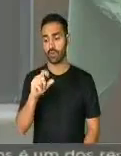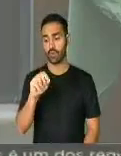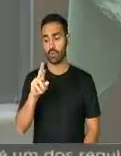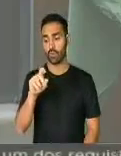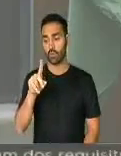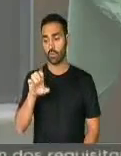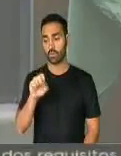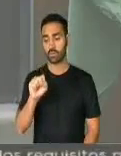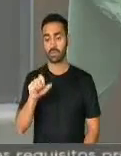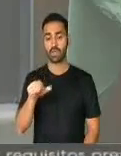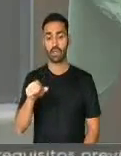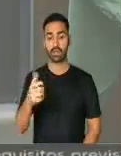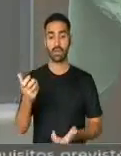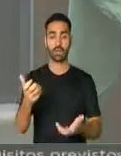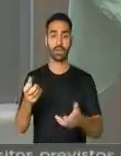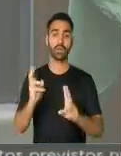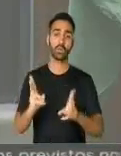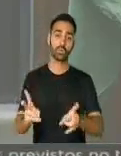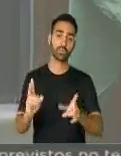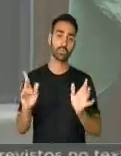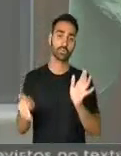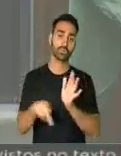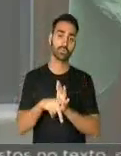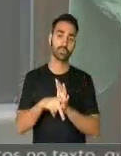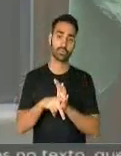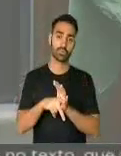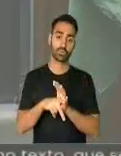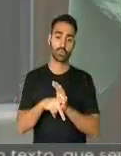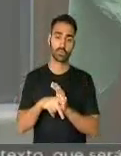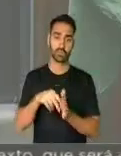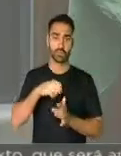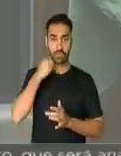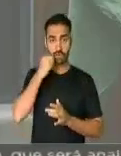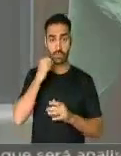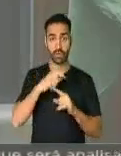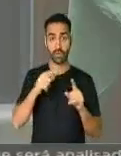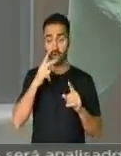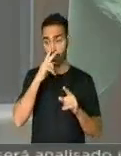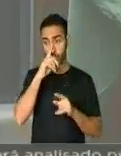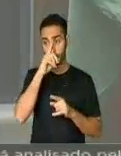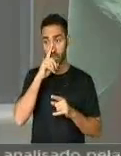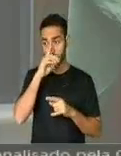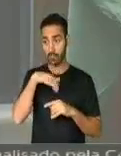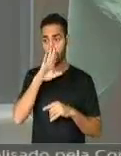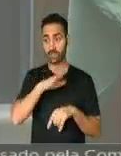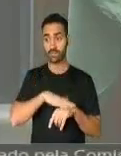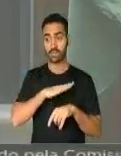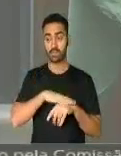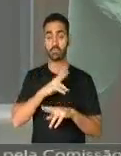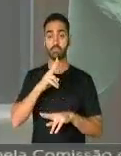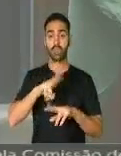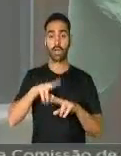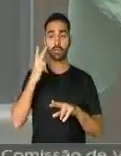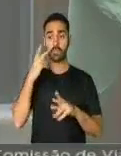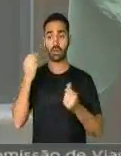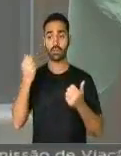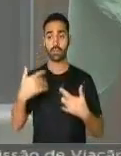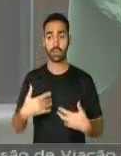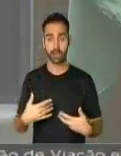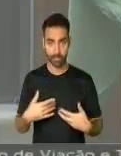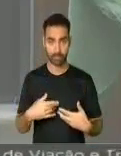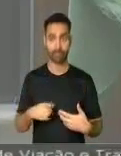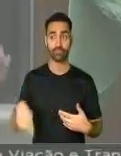brigando para permanecer com os cabelos porque ele tá com risco de agora ficar mais tempo preso para dar explicações a